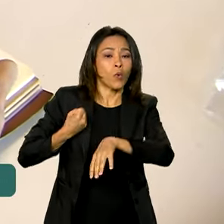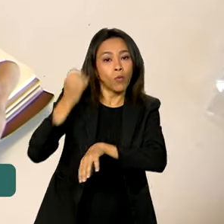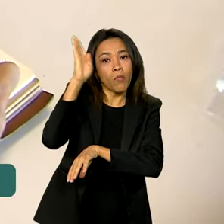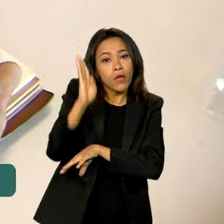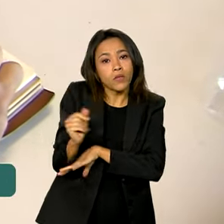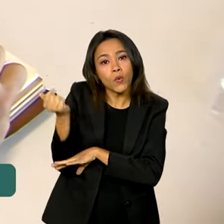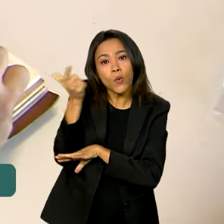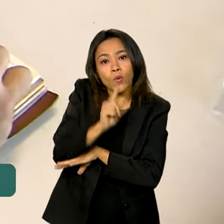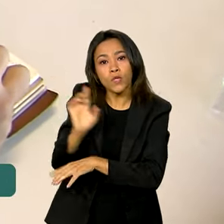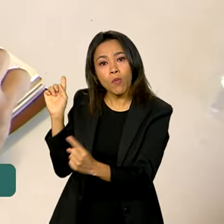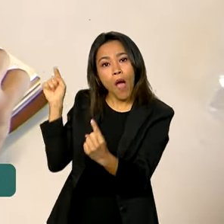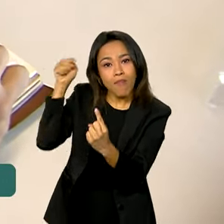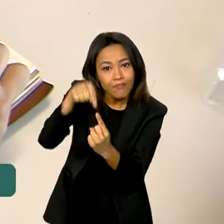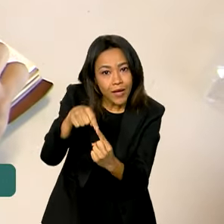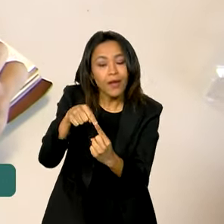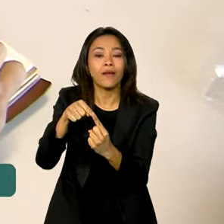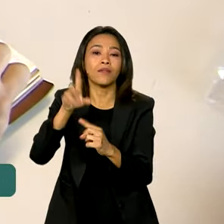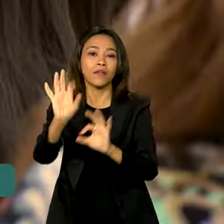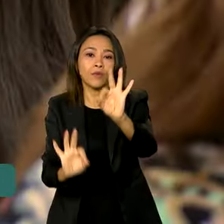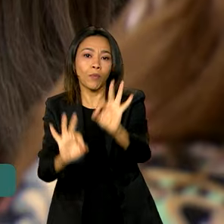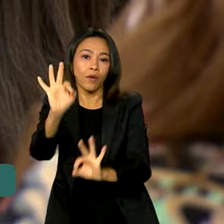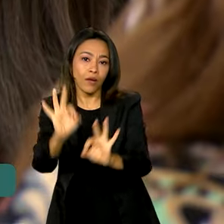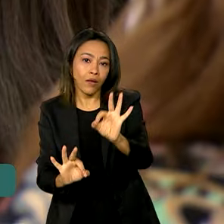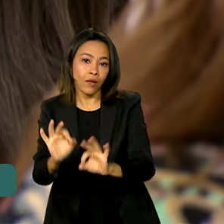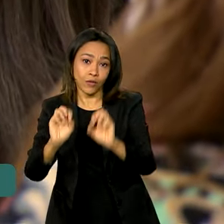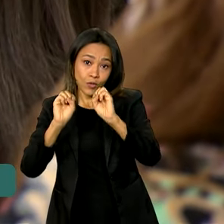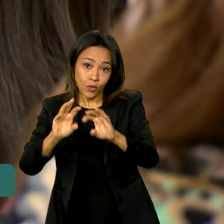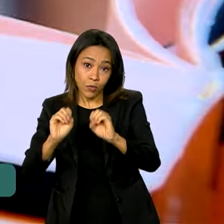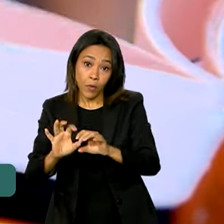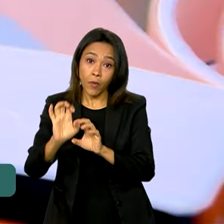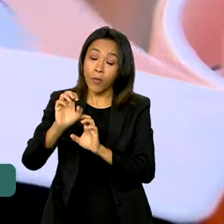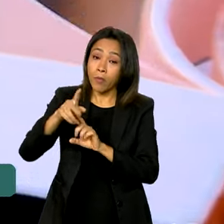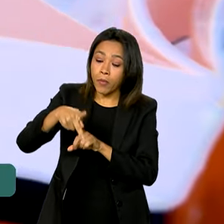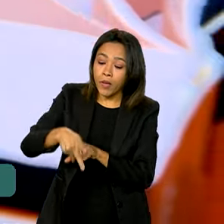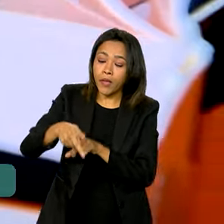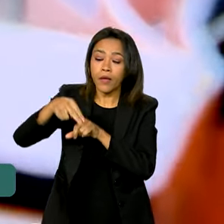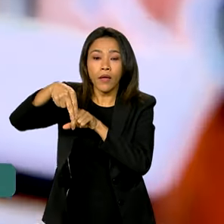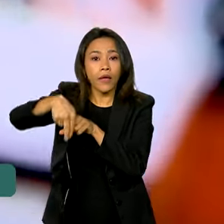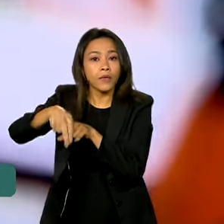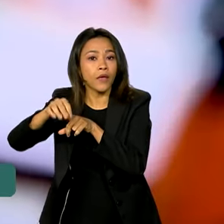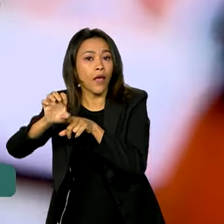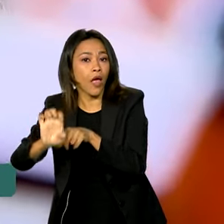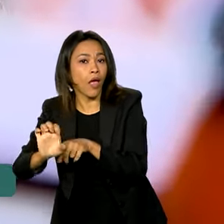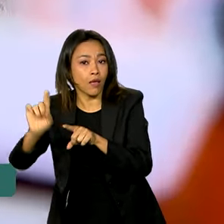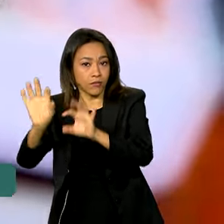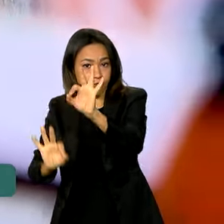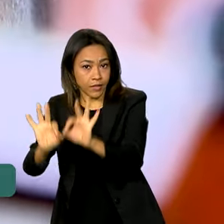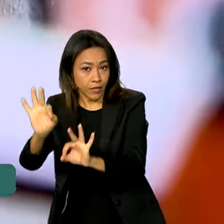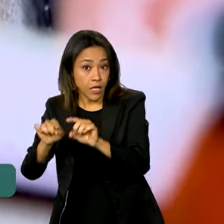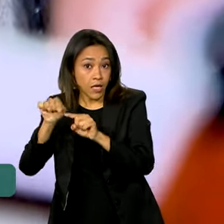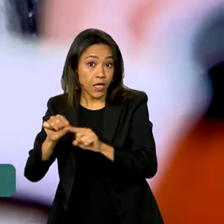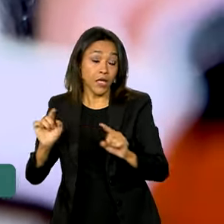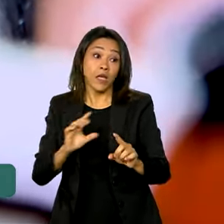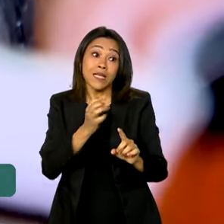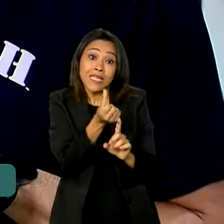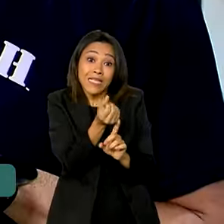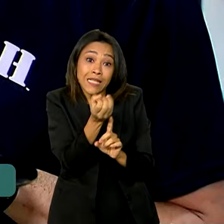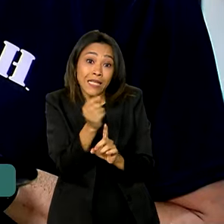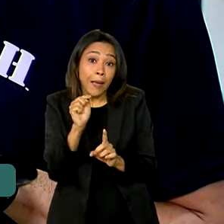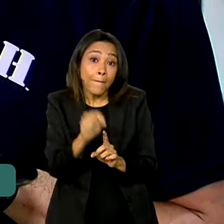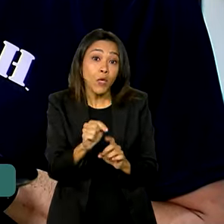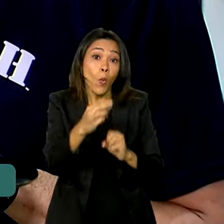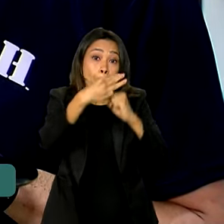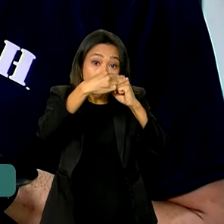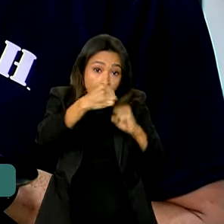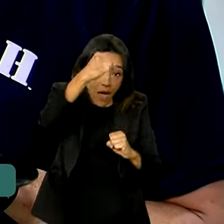uma das metas do Plano Nacional de Educação, o PNE, que é de formar um mínimo de 60 mil